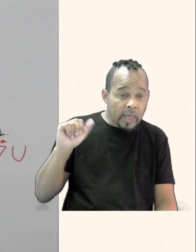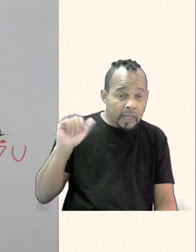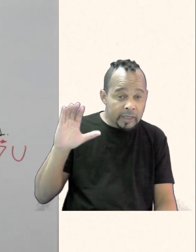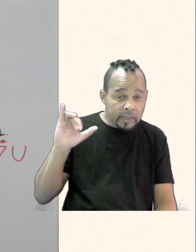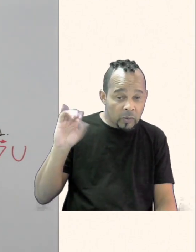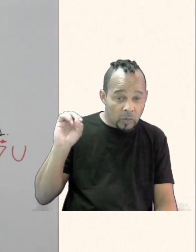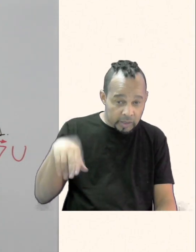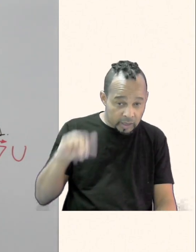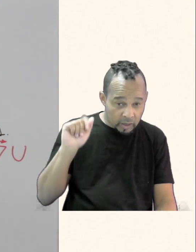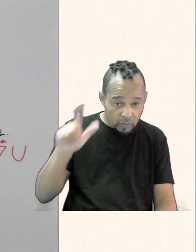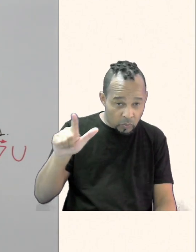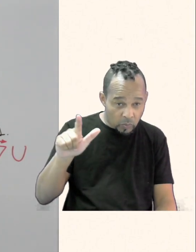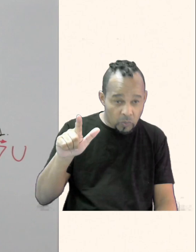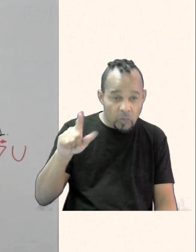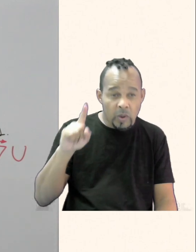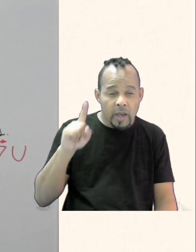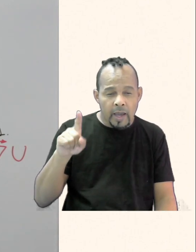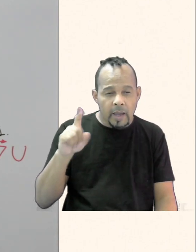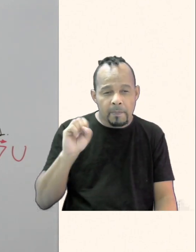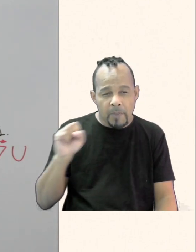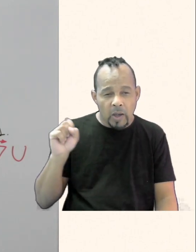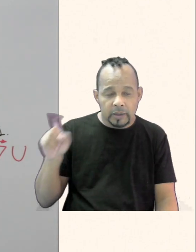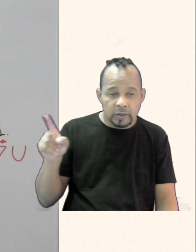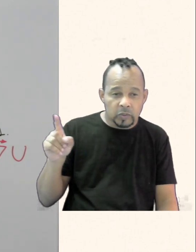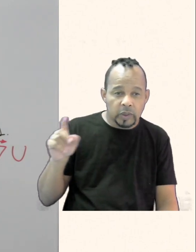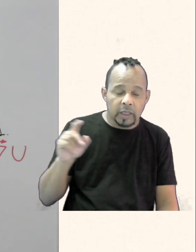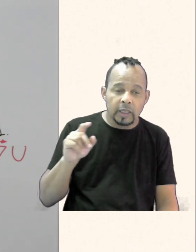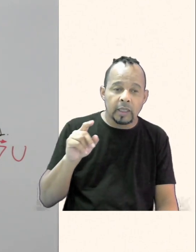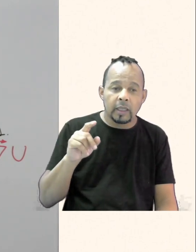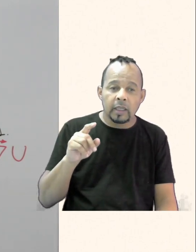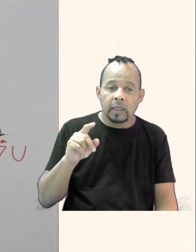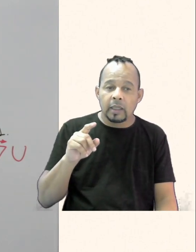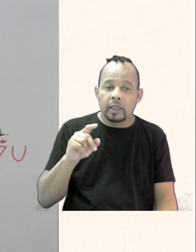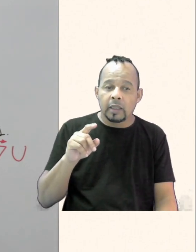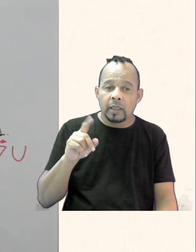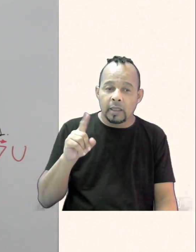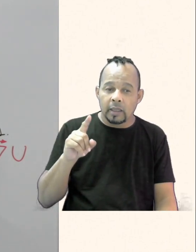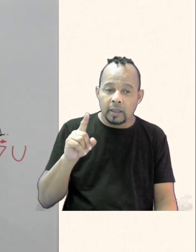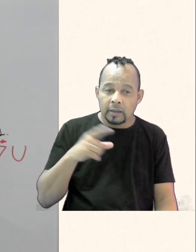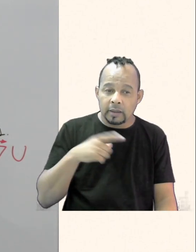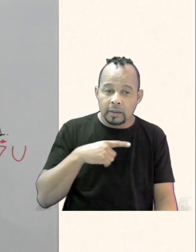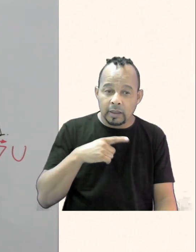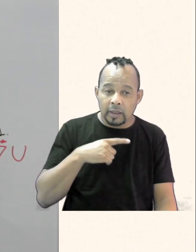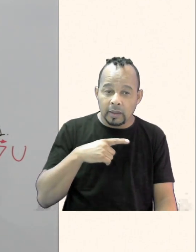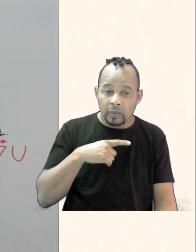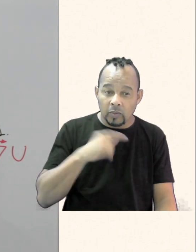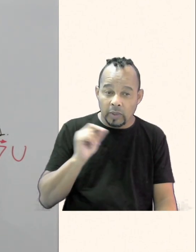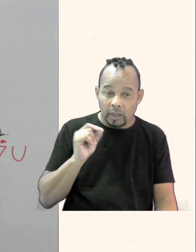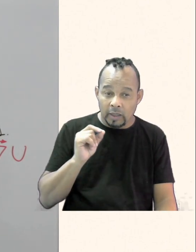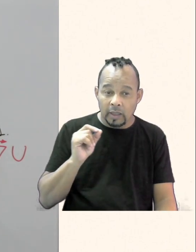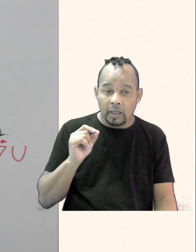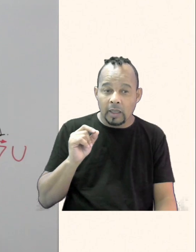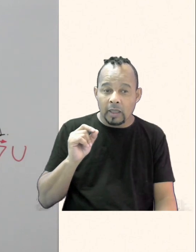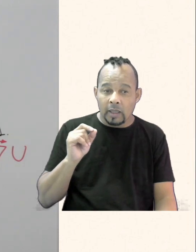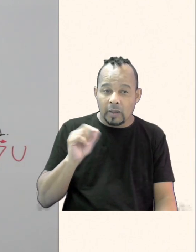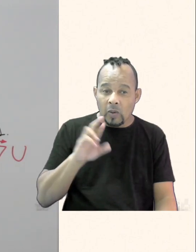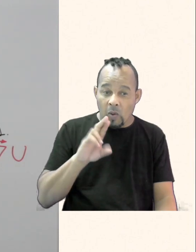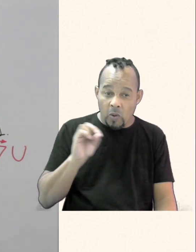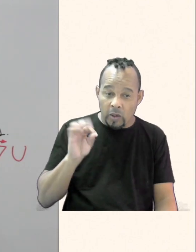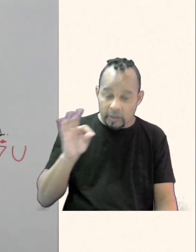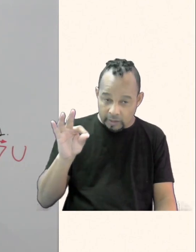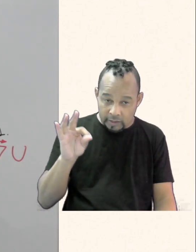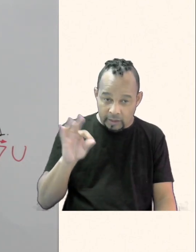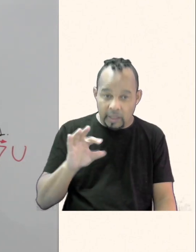rotacional deste vetor, que pode ser representado por nabla vetorial F